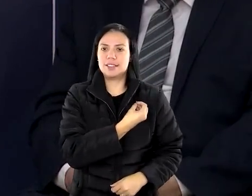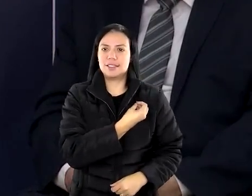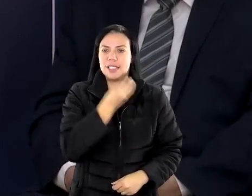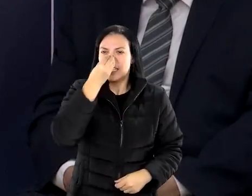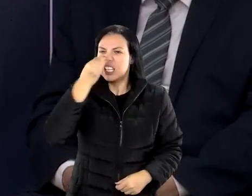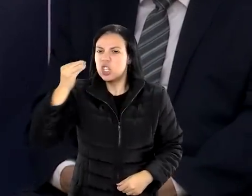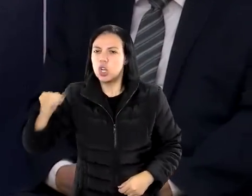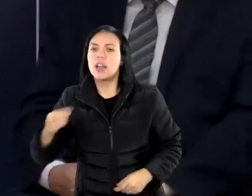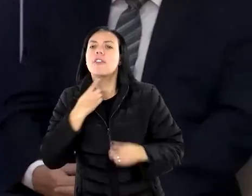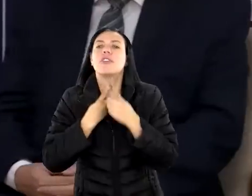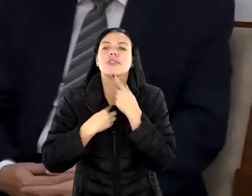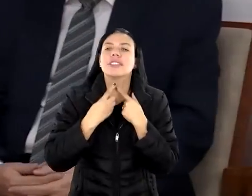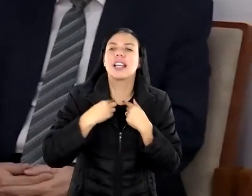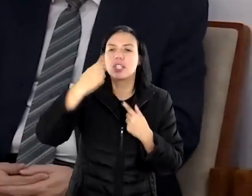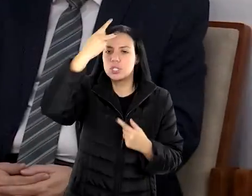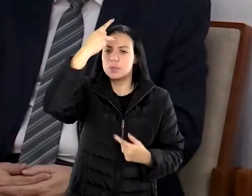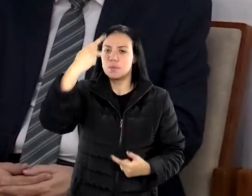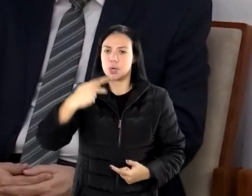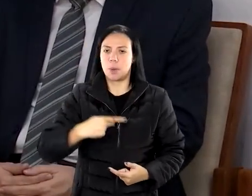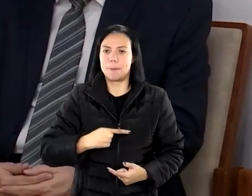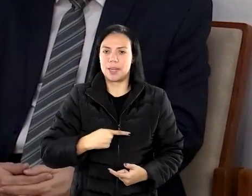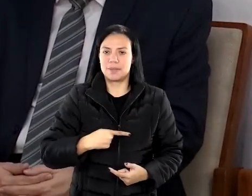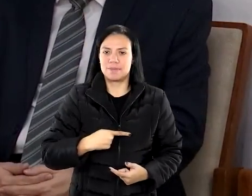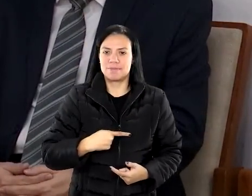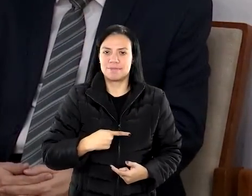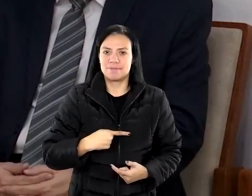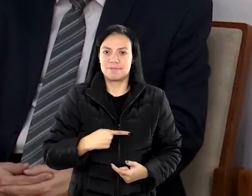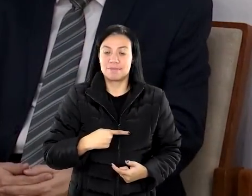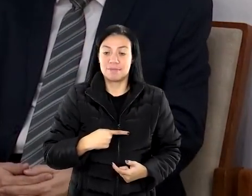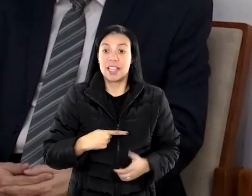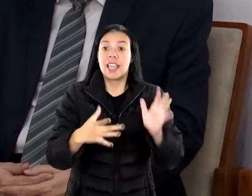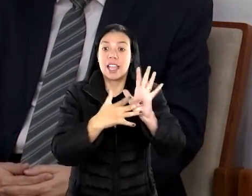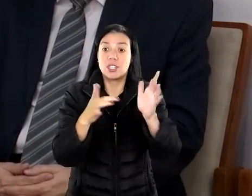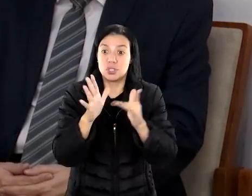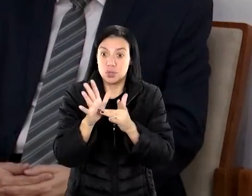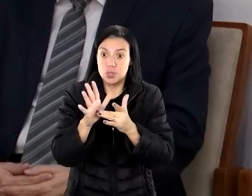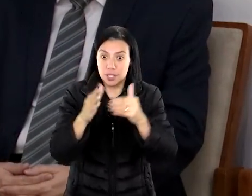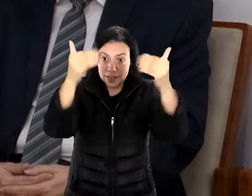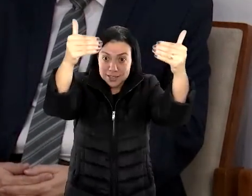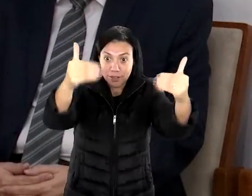Jesus diz, siga após mim. É Jesus na frente e você atrás.